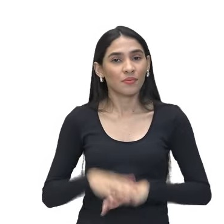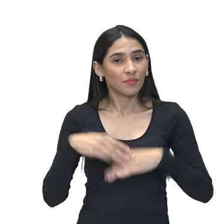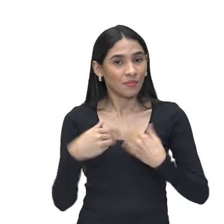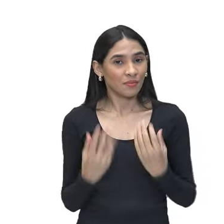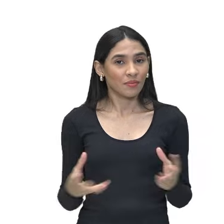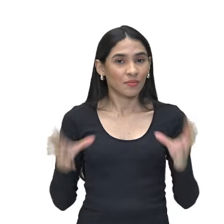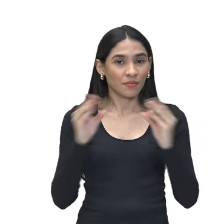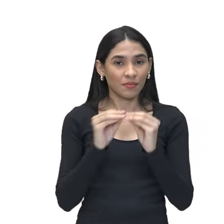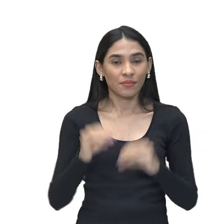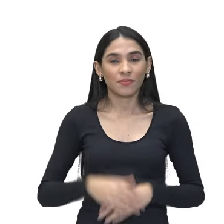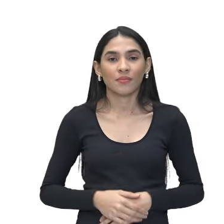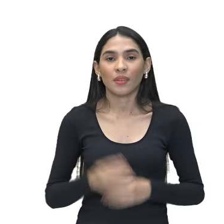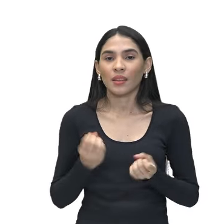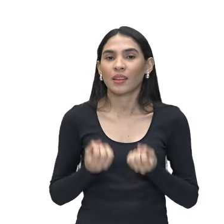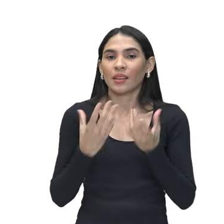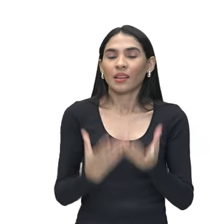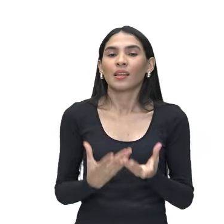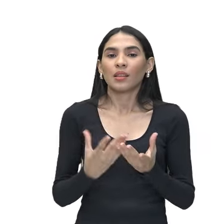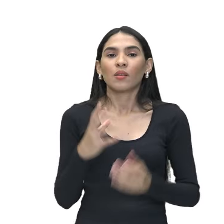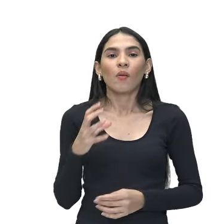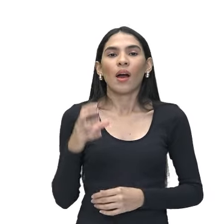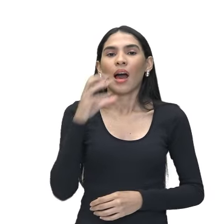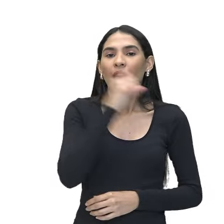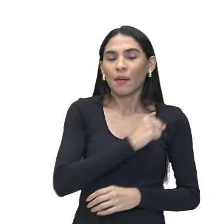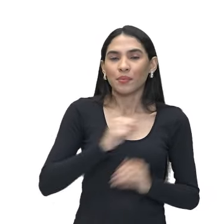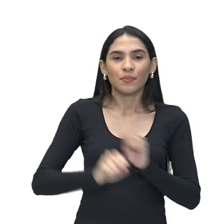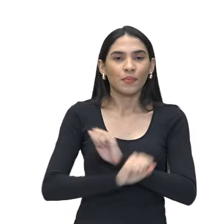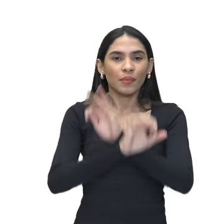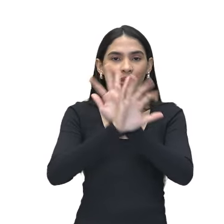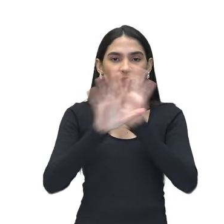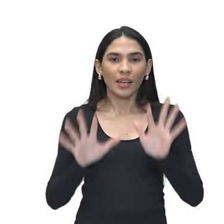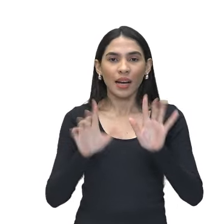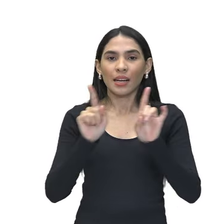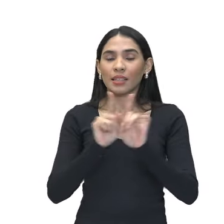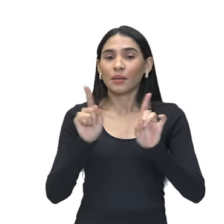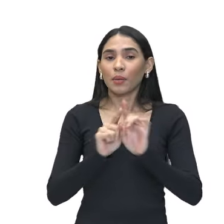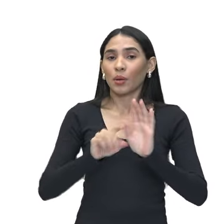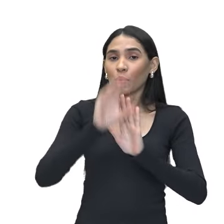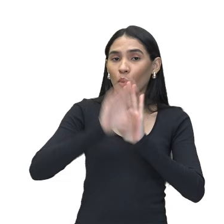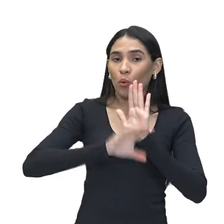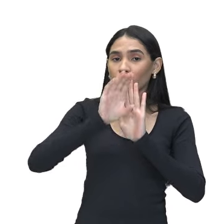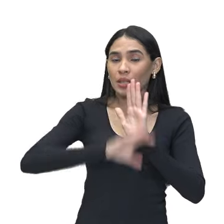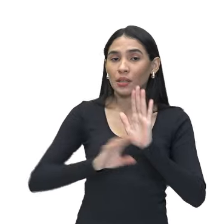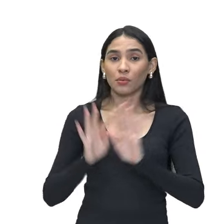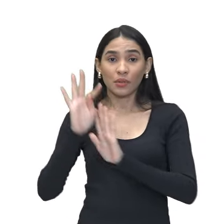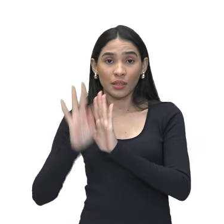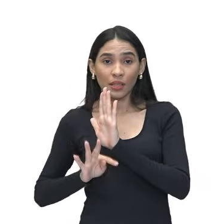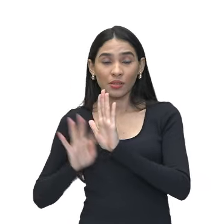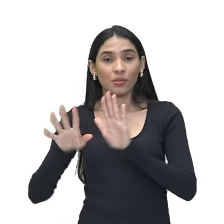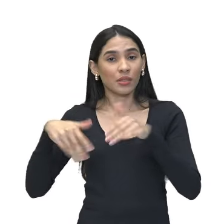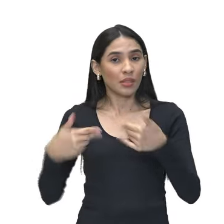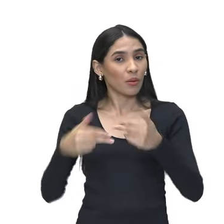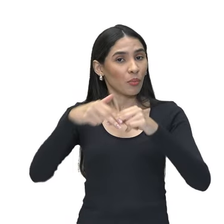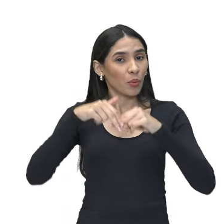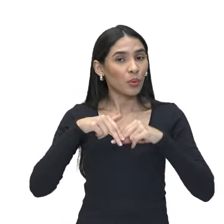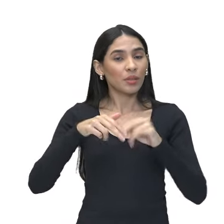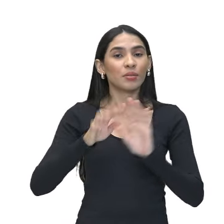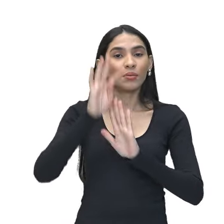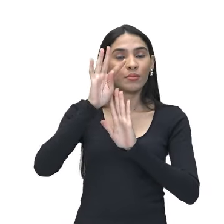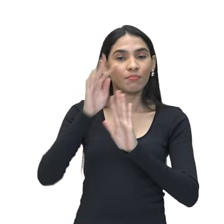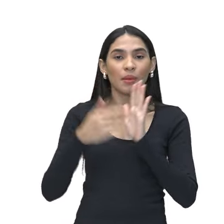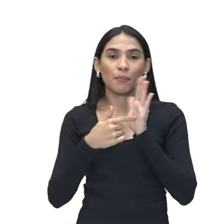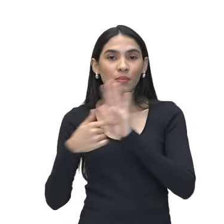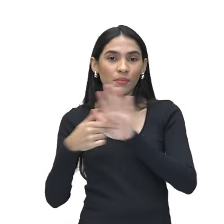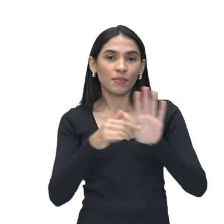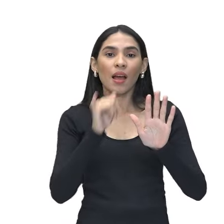conceito, fornecendo uma visão rápida e clara do conteúdo desse texto. Então, por isso que no meu exemplo do meu resumo